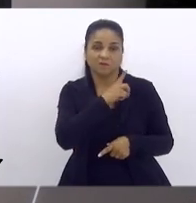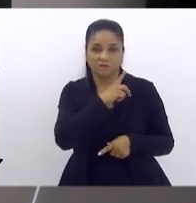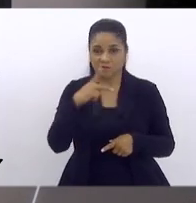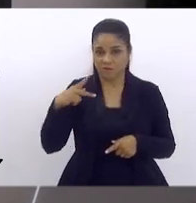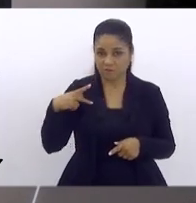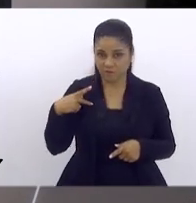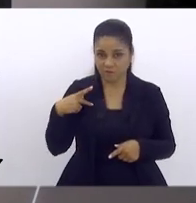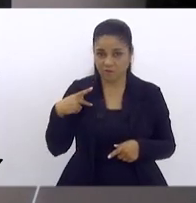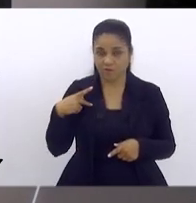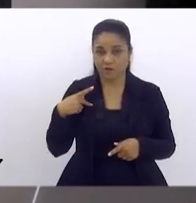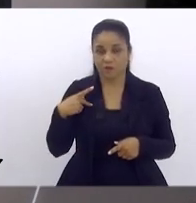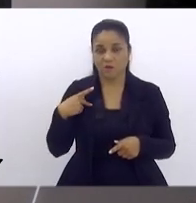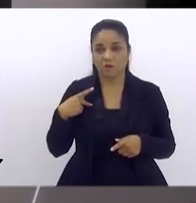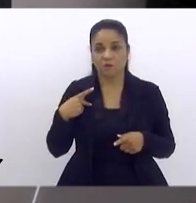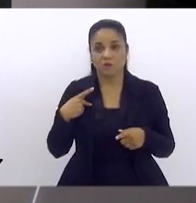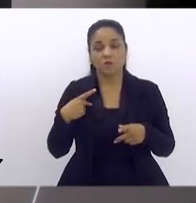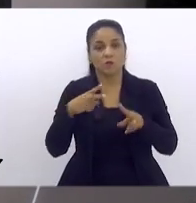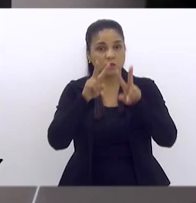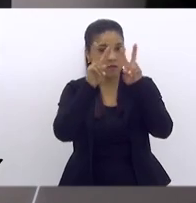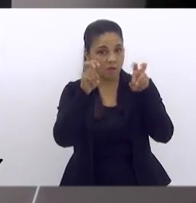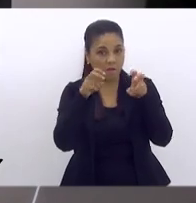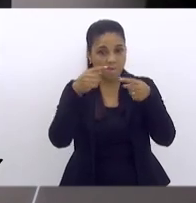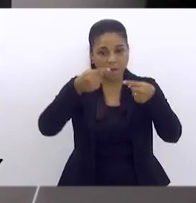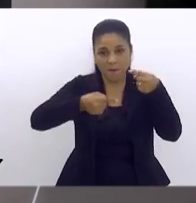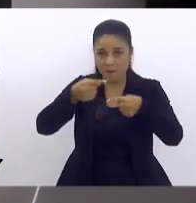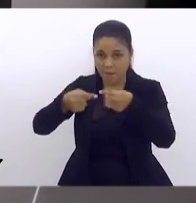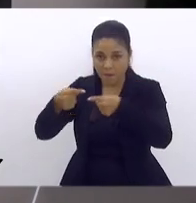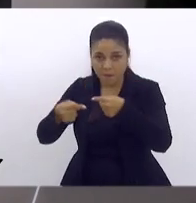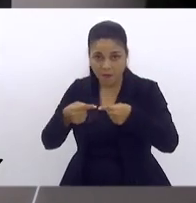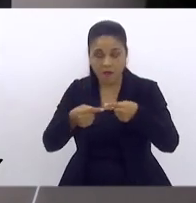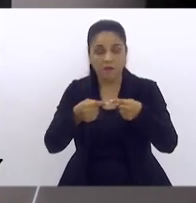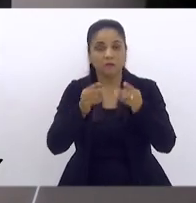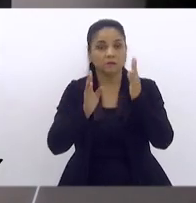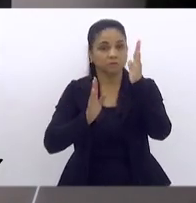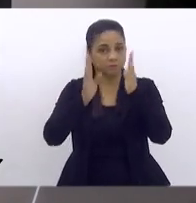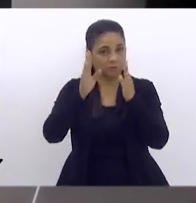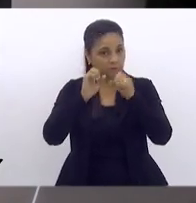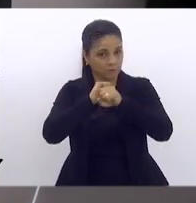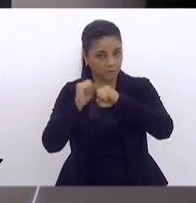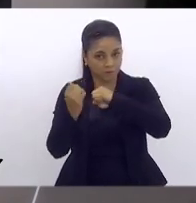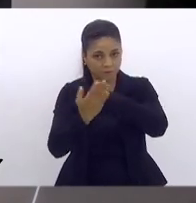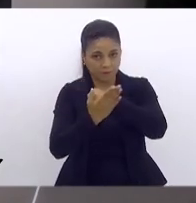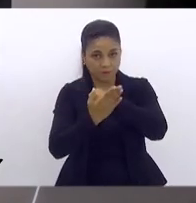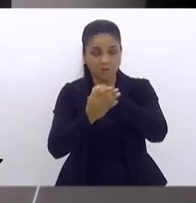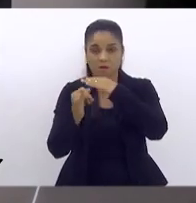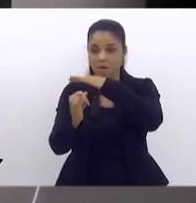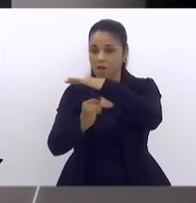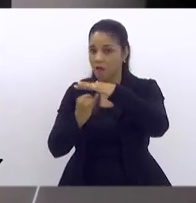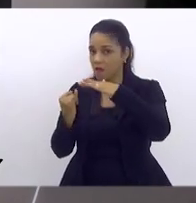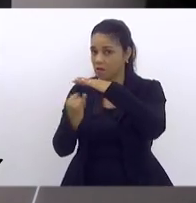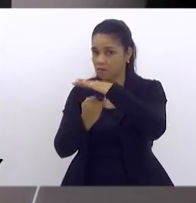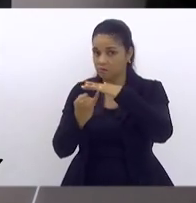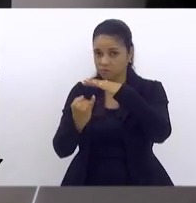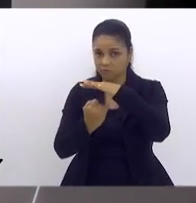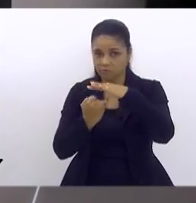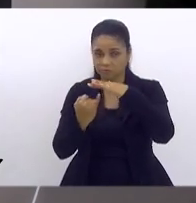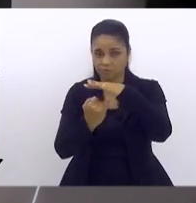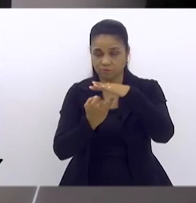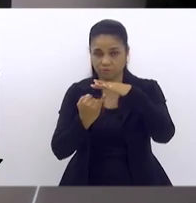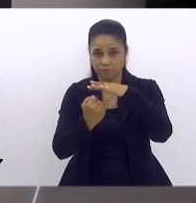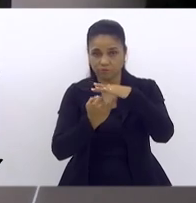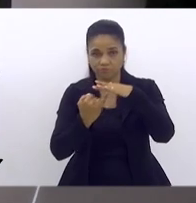nos debruçar né sobre o tema E aí a partir da pandemia eu considero que as instituições elas realmente